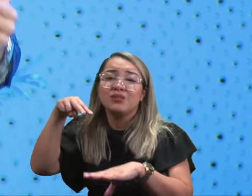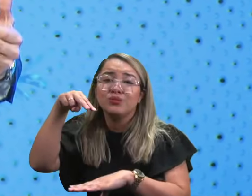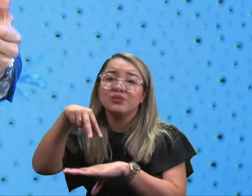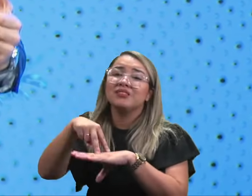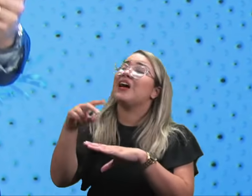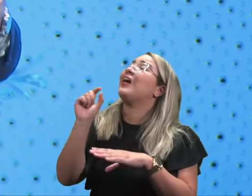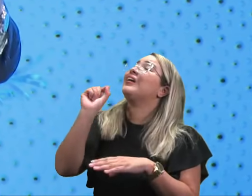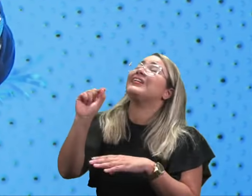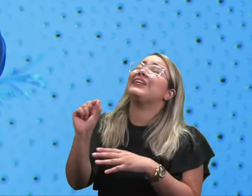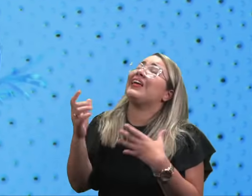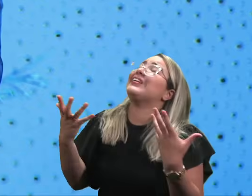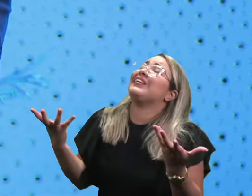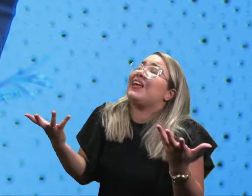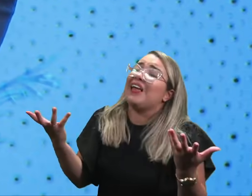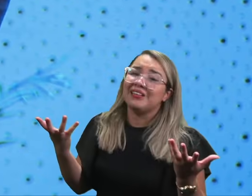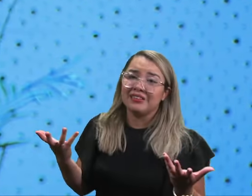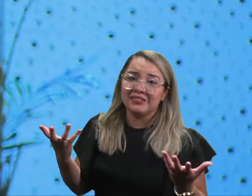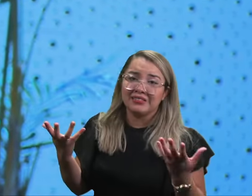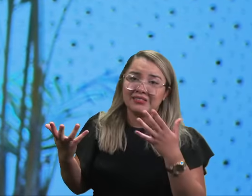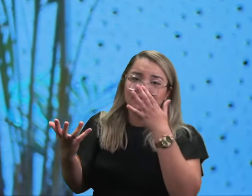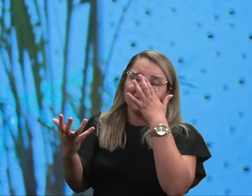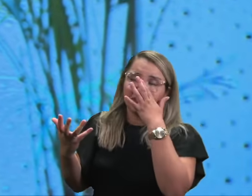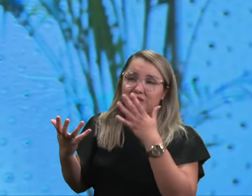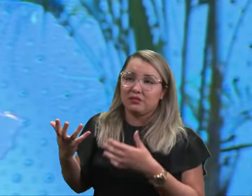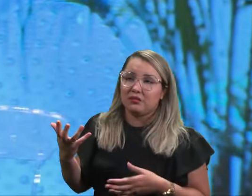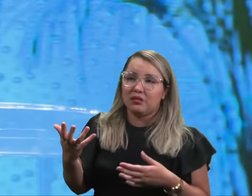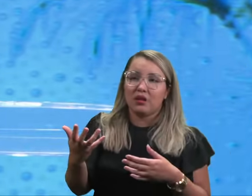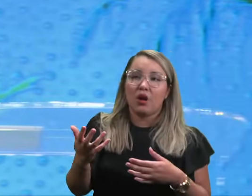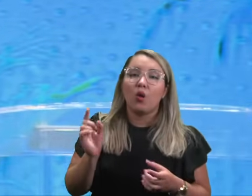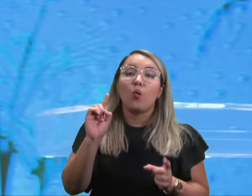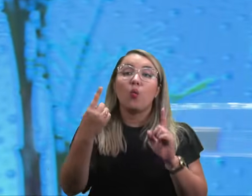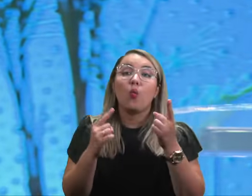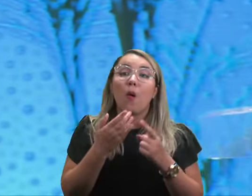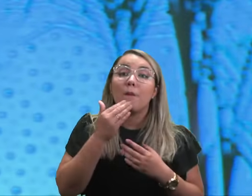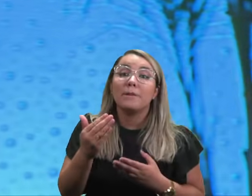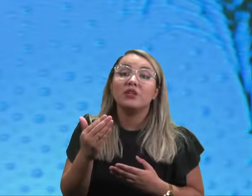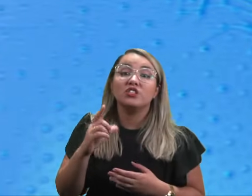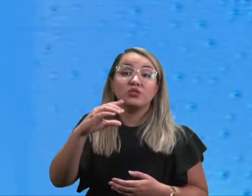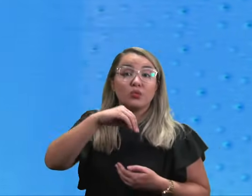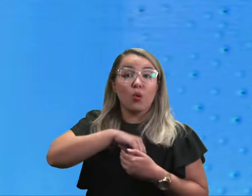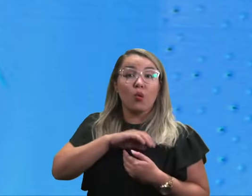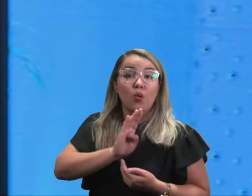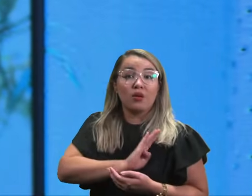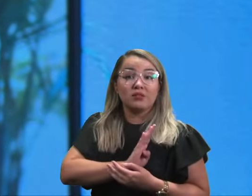vai? Quem, Senhor? Quem? Qual era o pedido que eles tinham no coração?